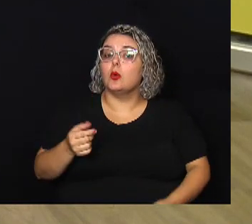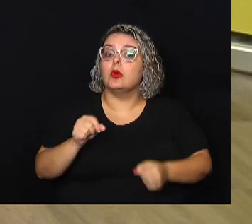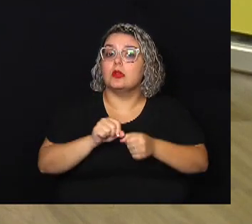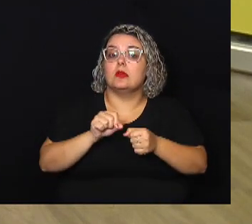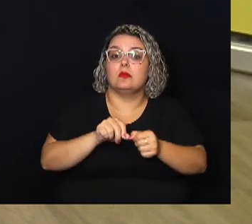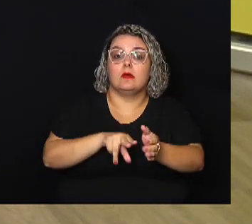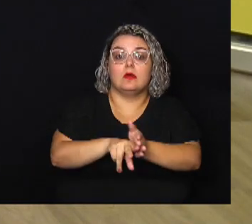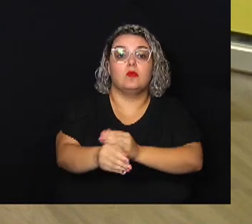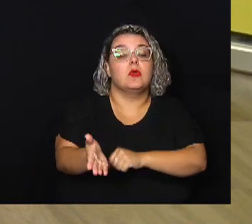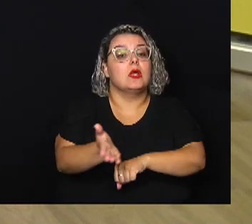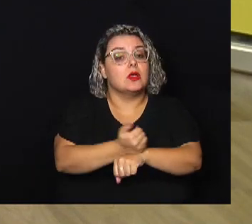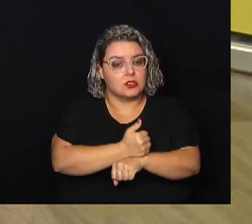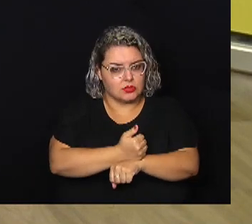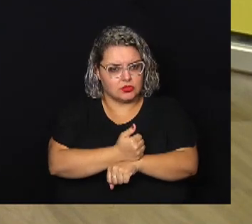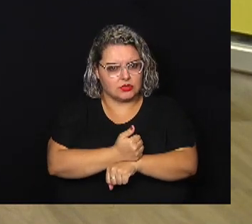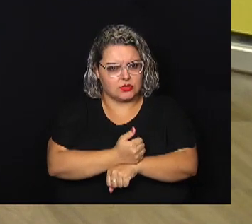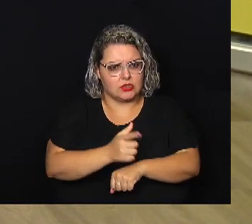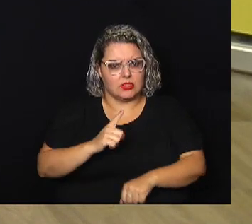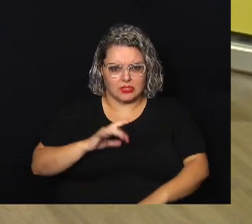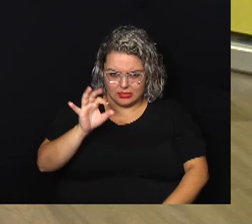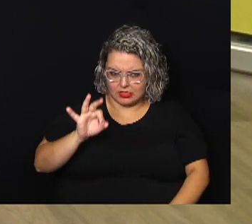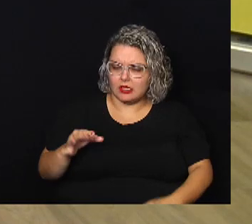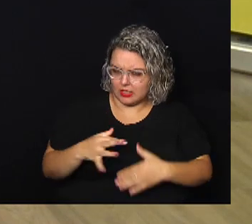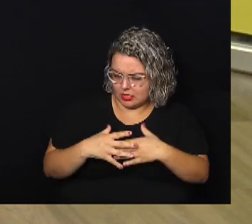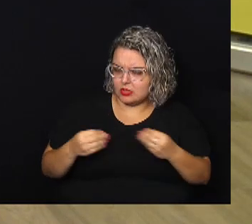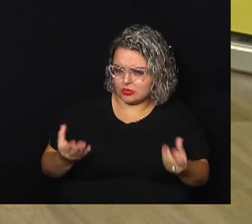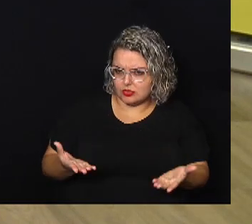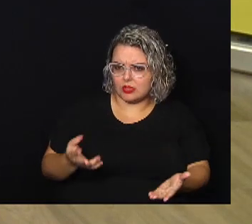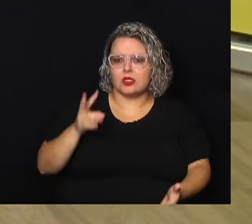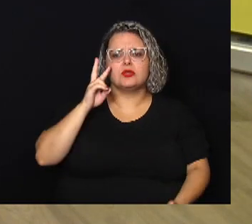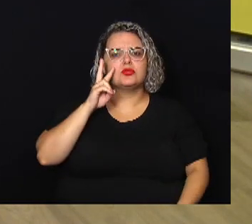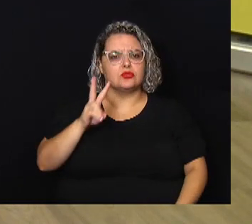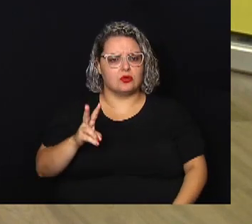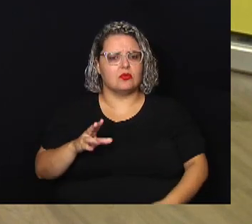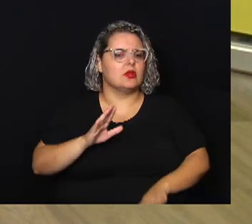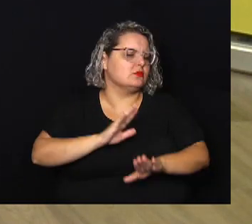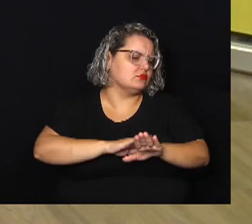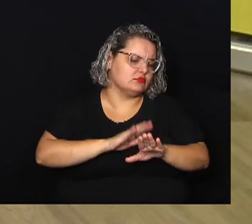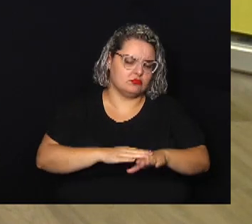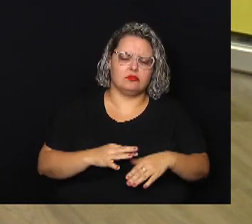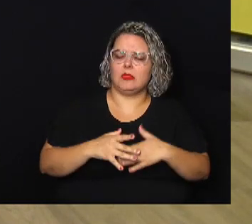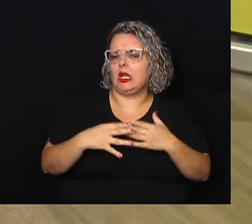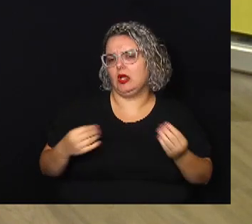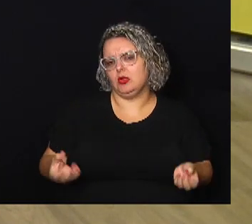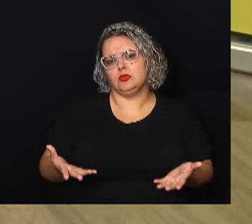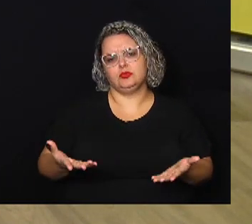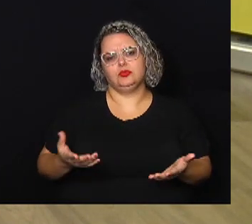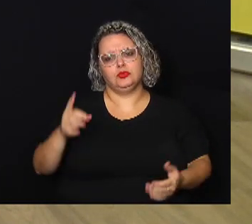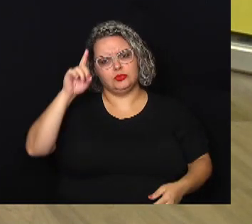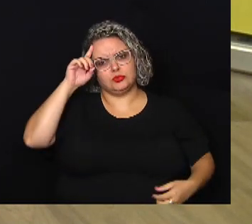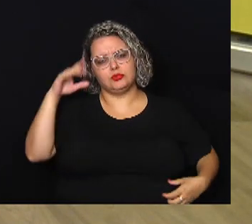diagnóstico precoce, tem as chances de cura, né? A gente vê na prática muita gente curada aí no dia a dia.